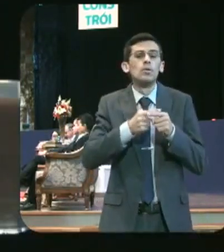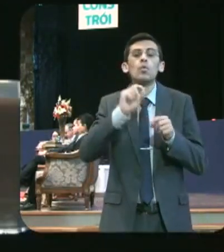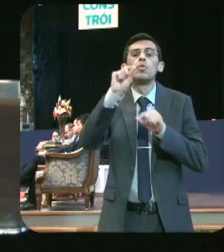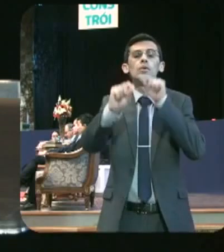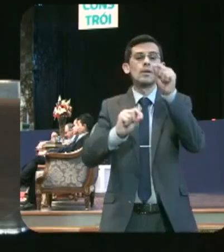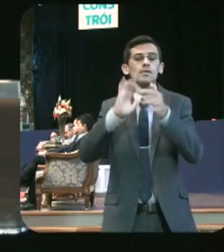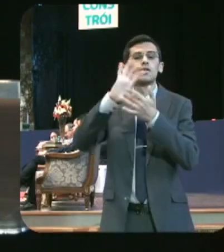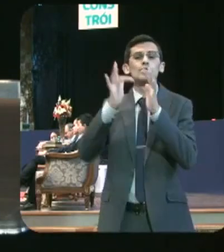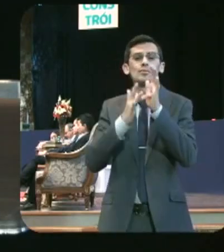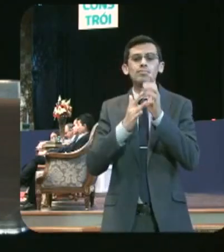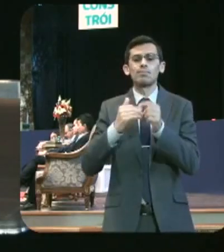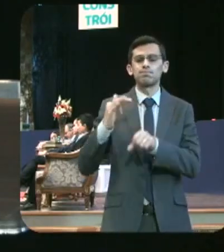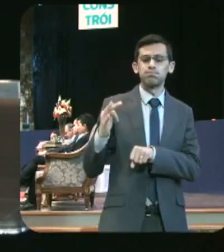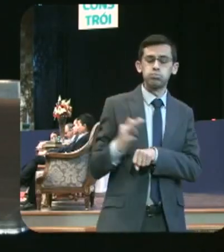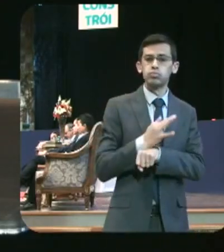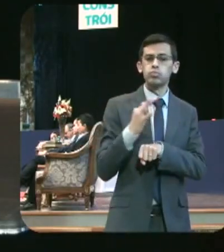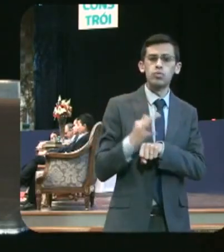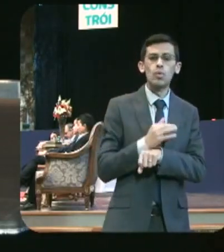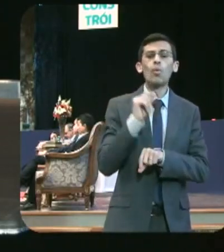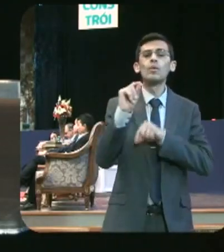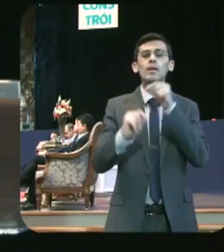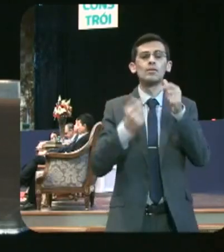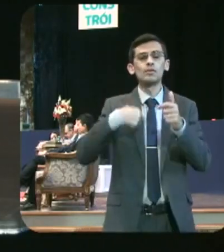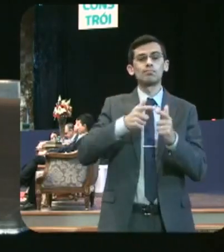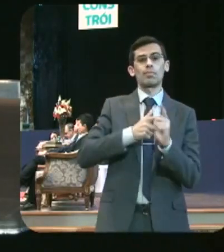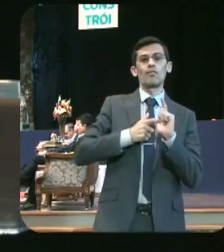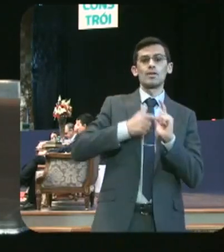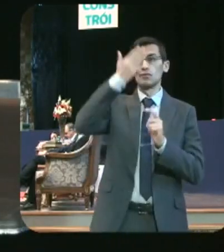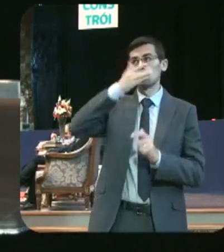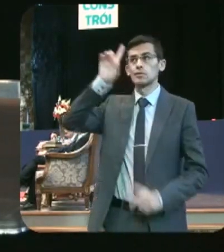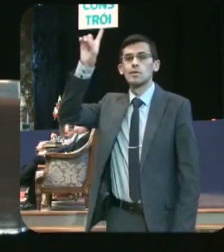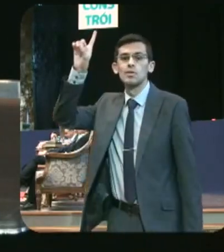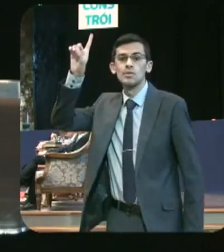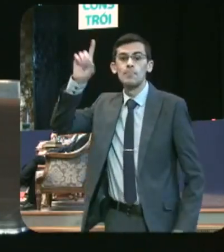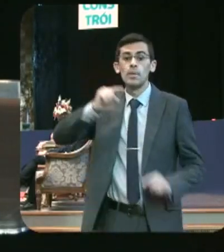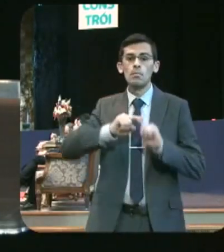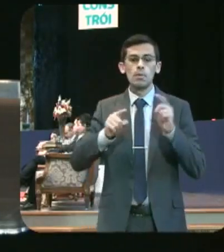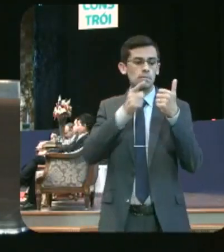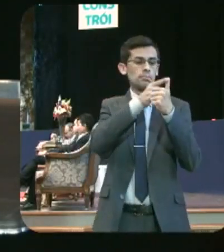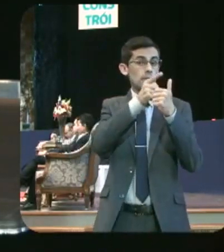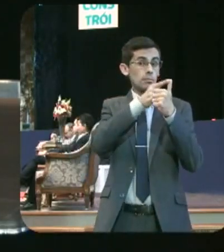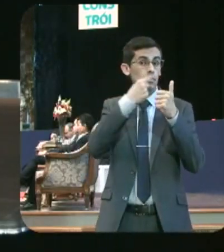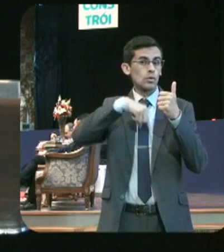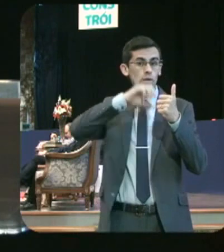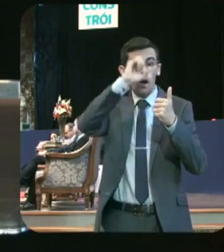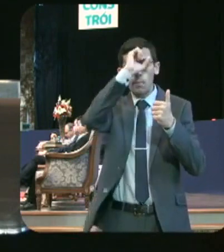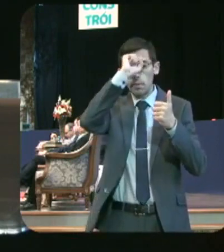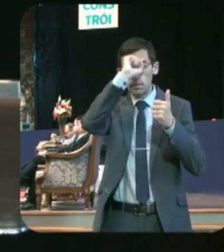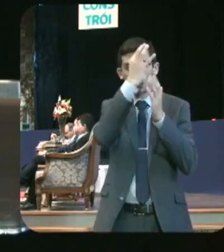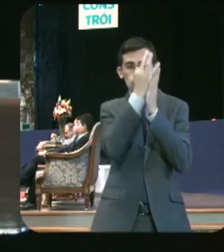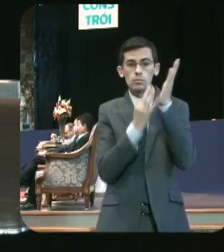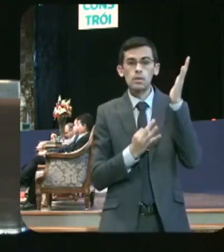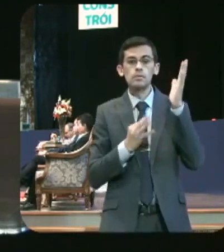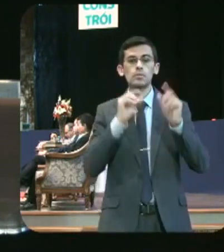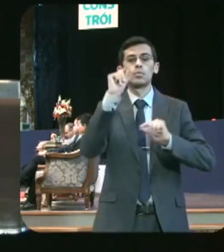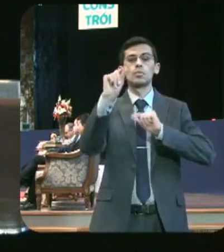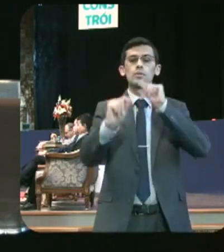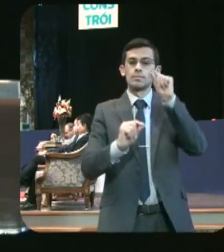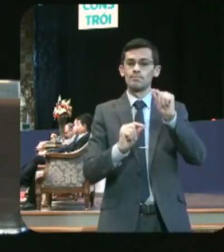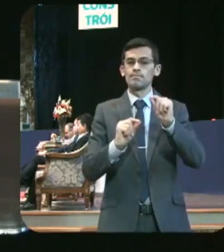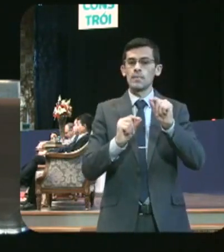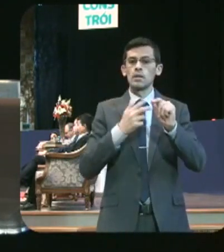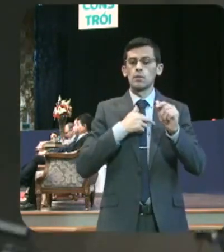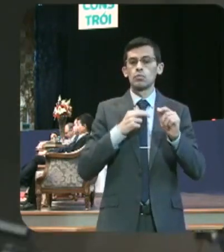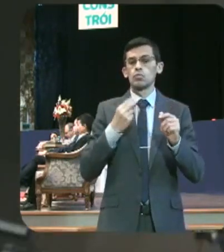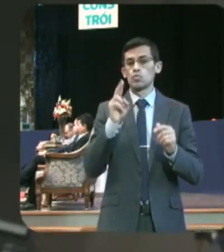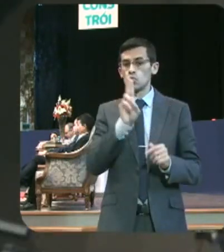carregando para pagar a conta? Que conta é essa que ele está pagando? E a primeira coisa que a gente vai aprender nesse texto, e eu